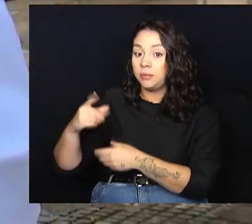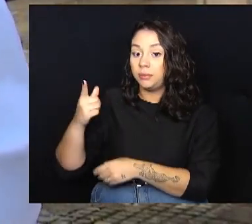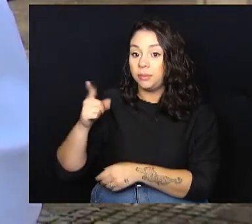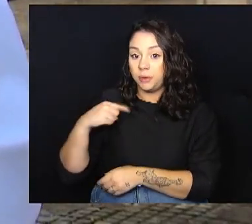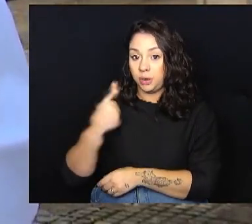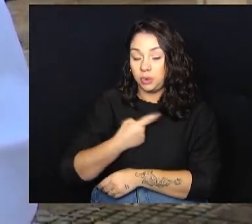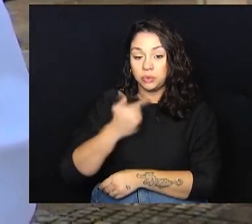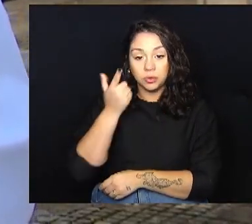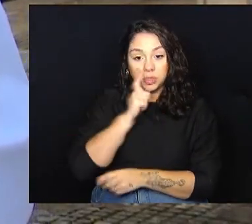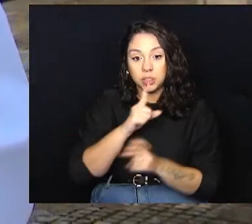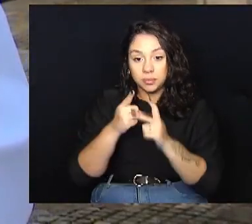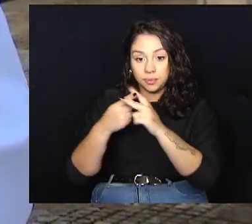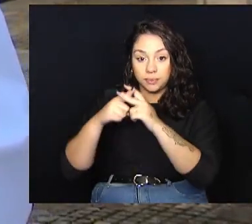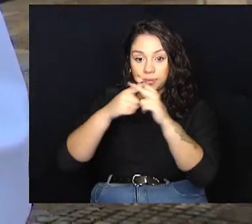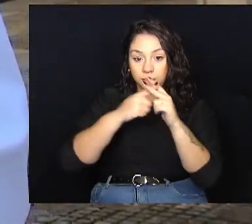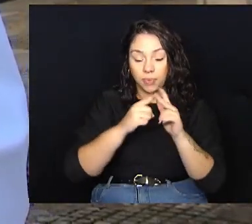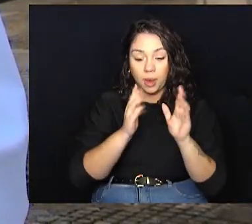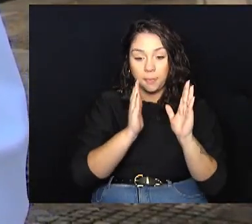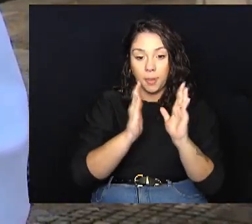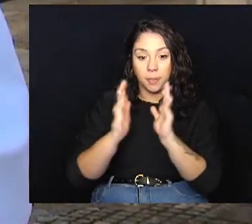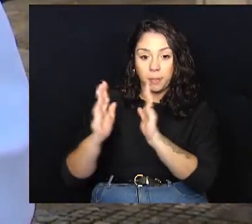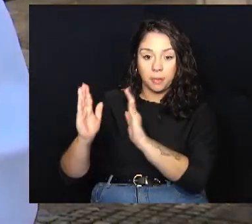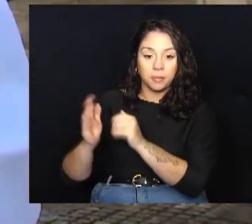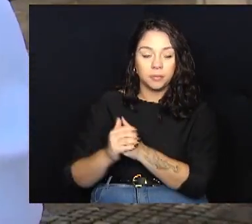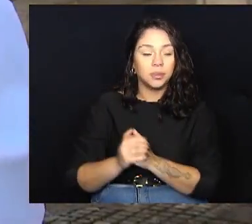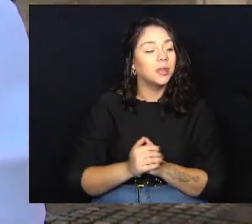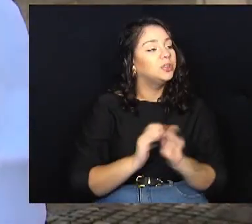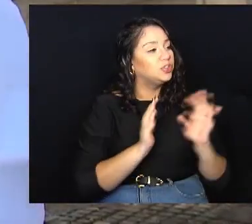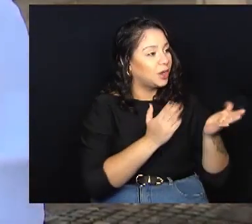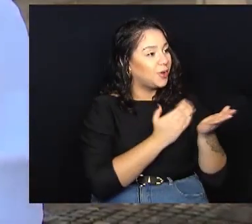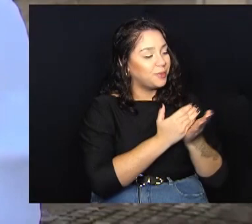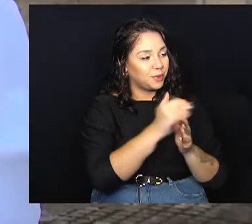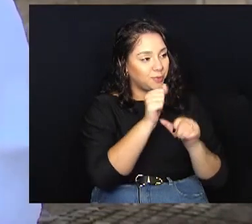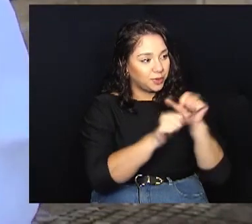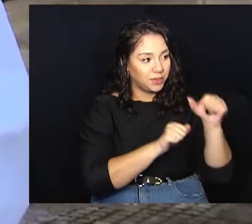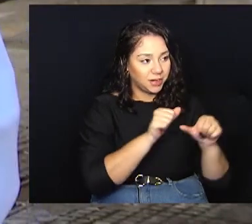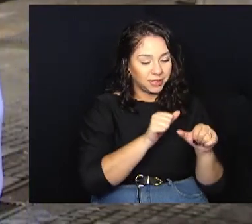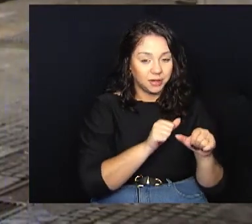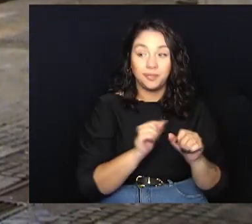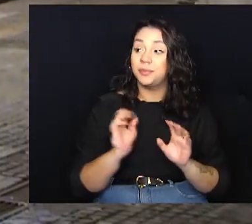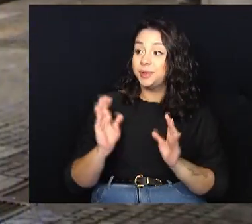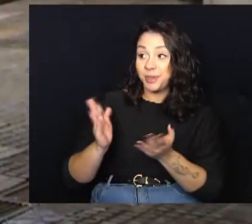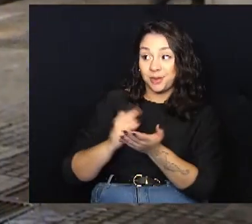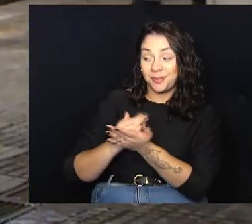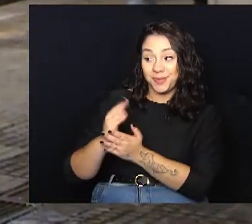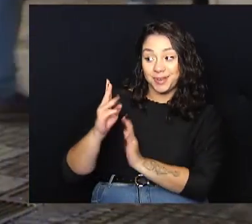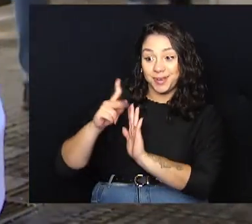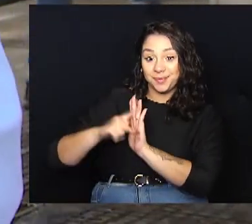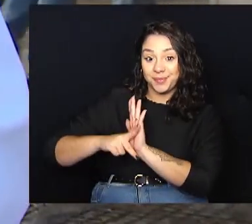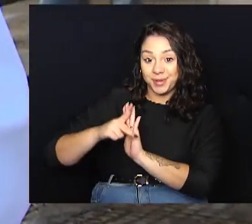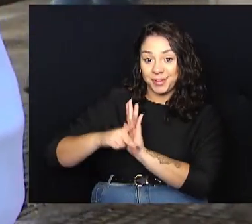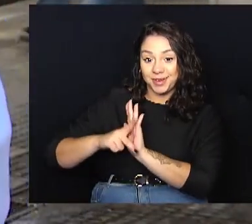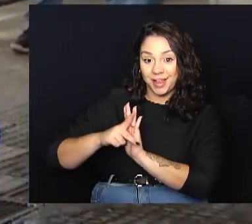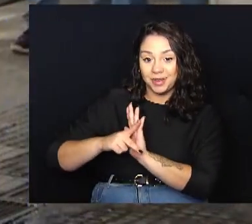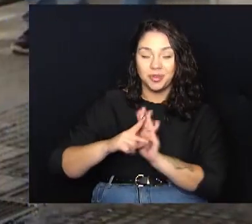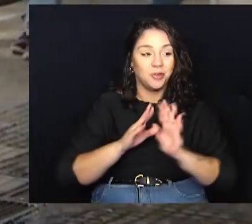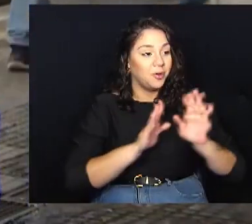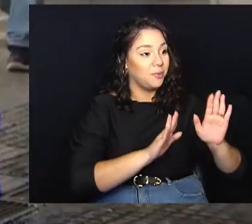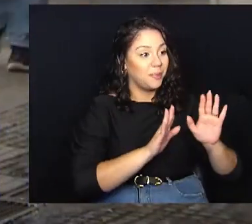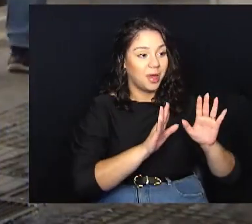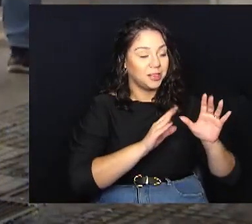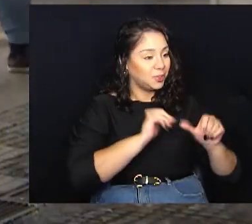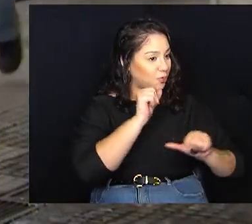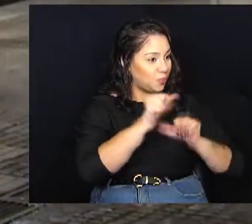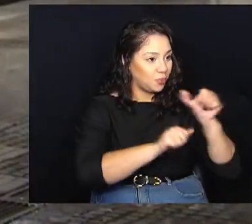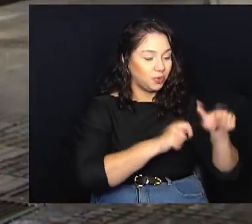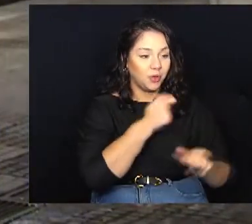blocos você já começou a fazer a mudança ou ainda não comecei a fazer o projeto mas não mudou nada